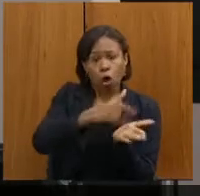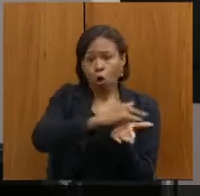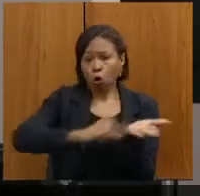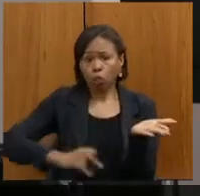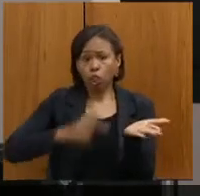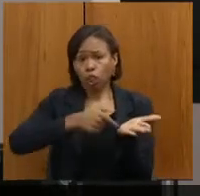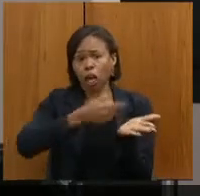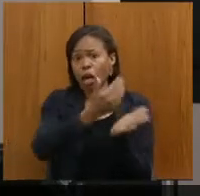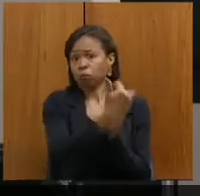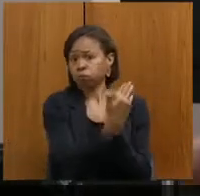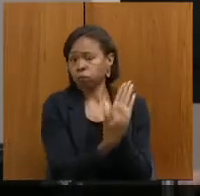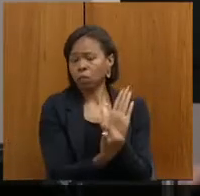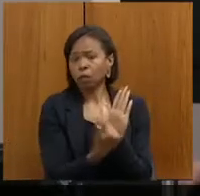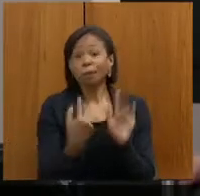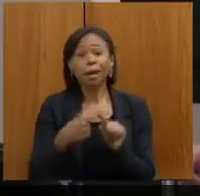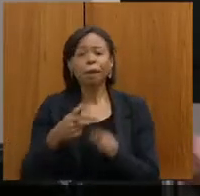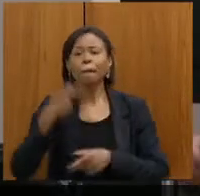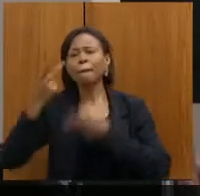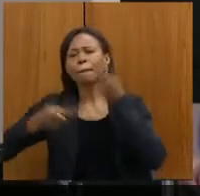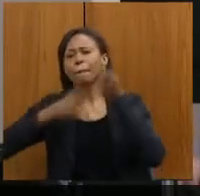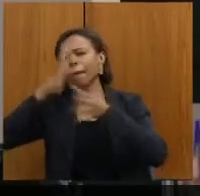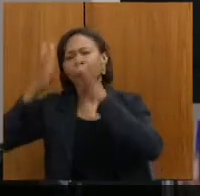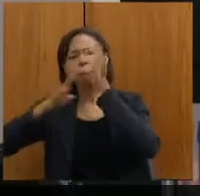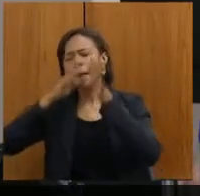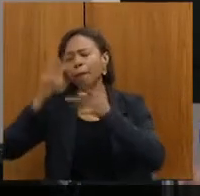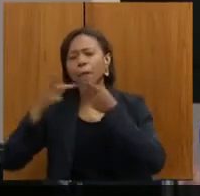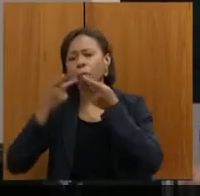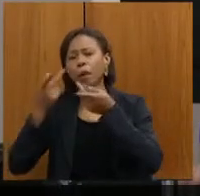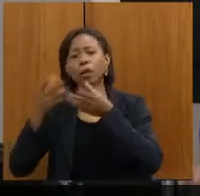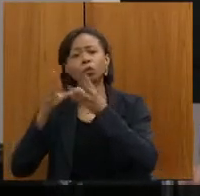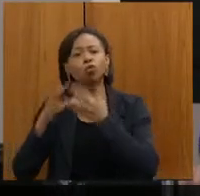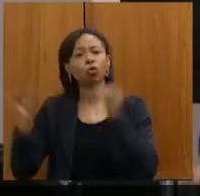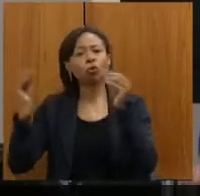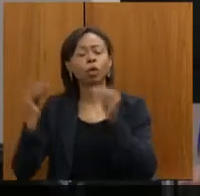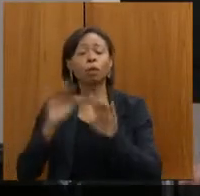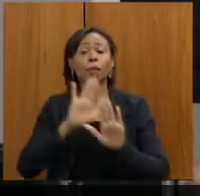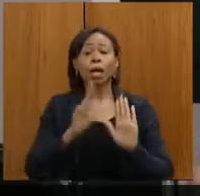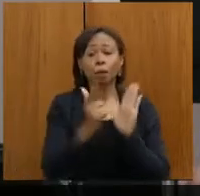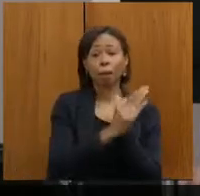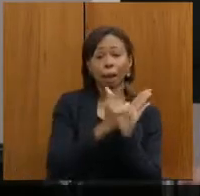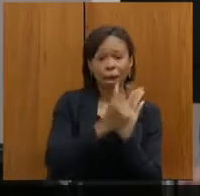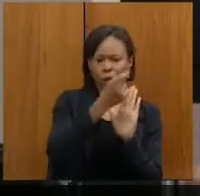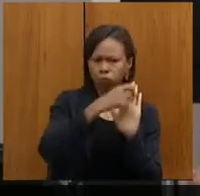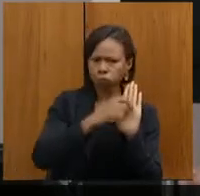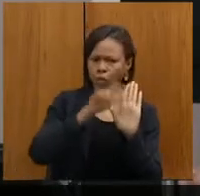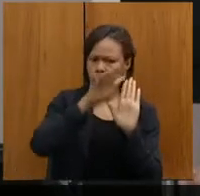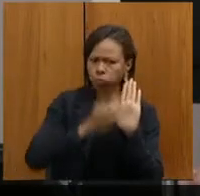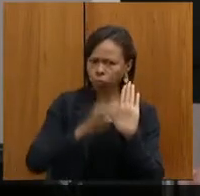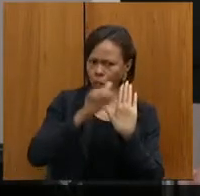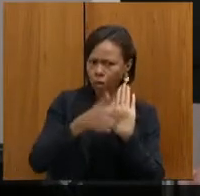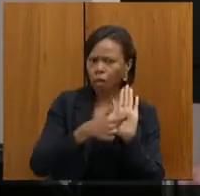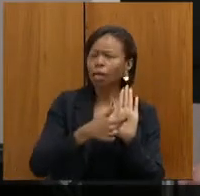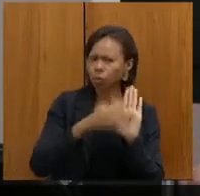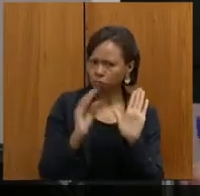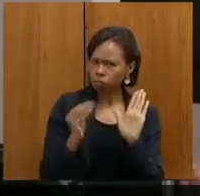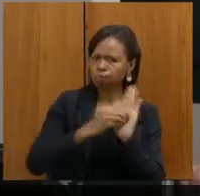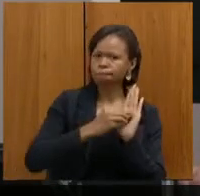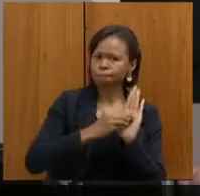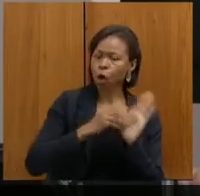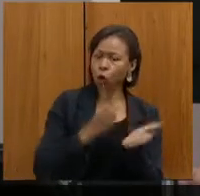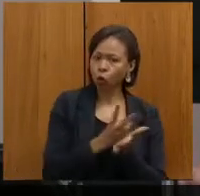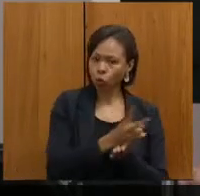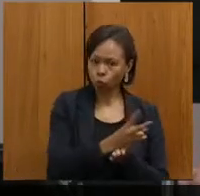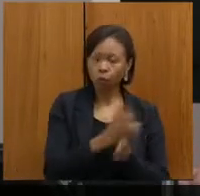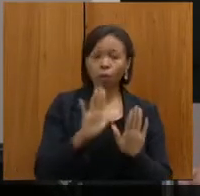porque palavras voam agora os escritos permanecem seria importante porque principalmente em